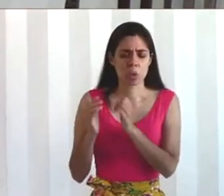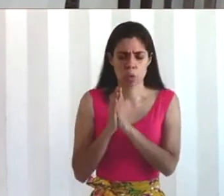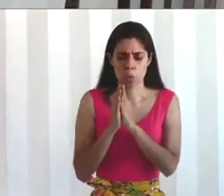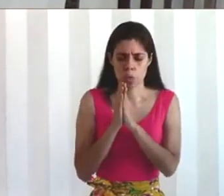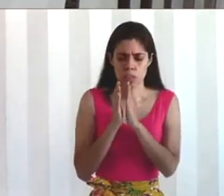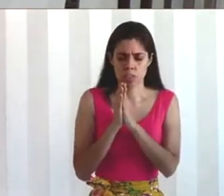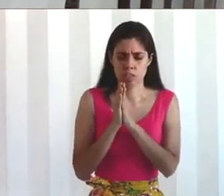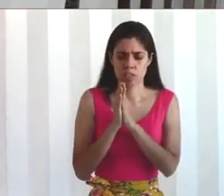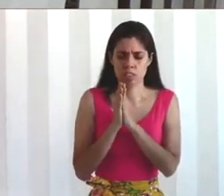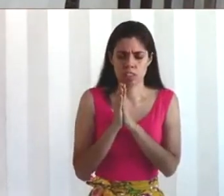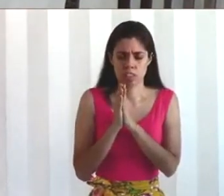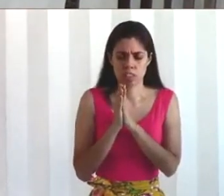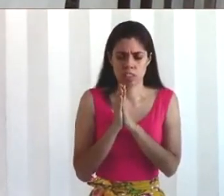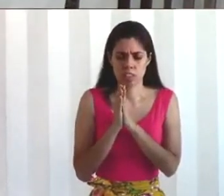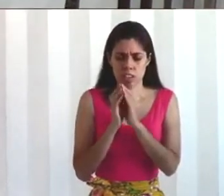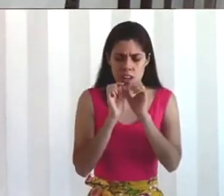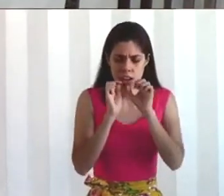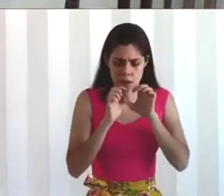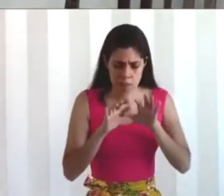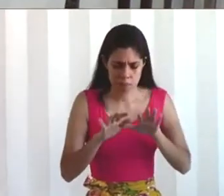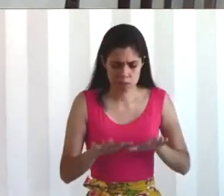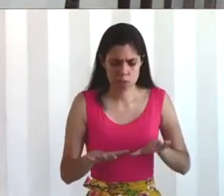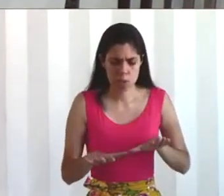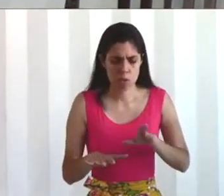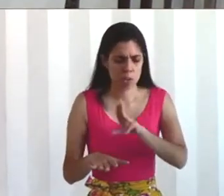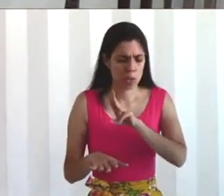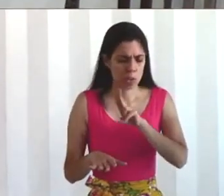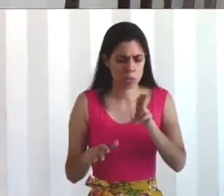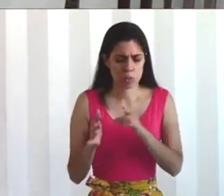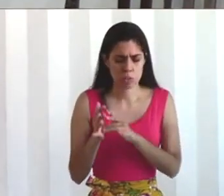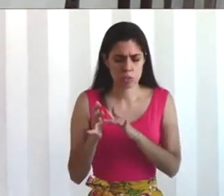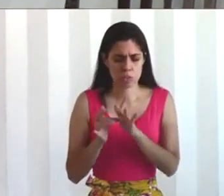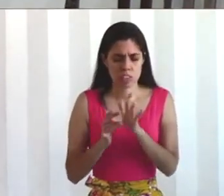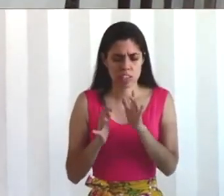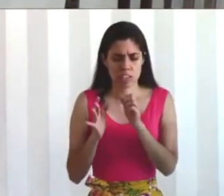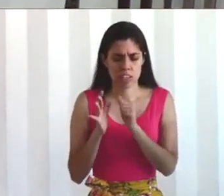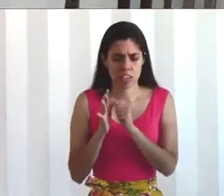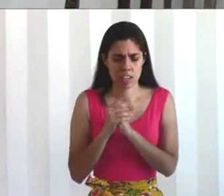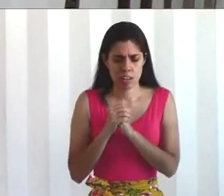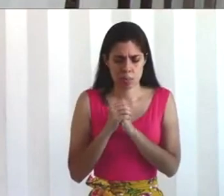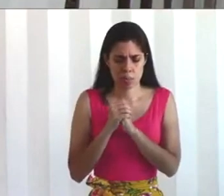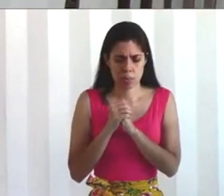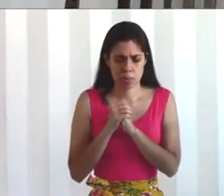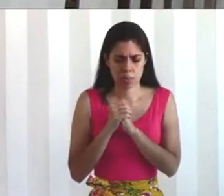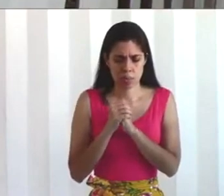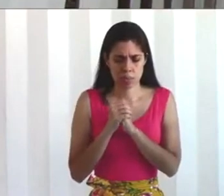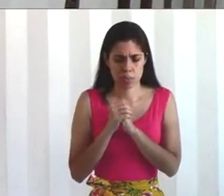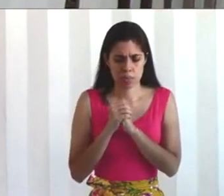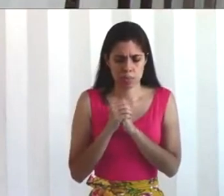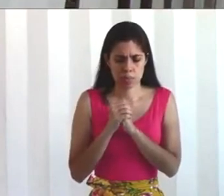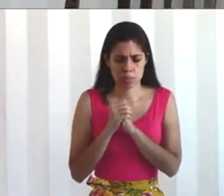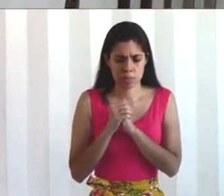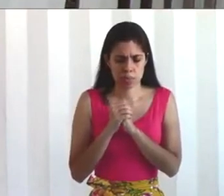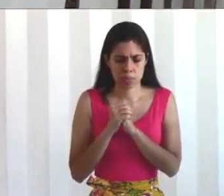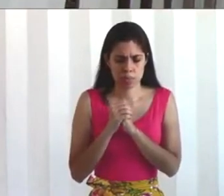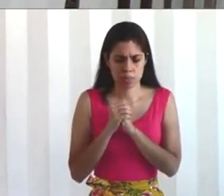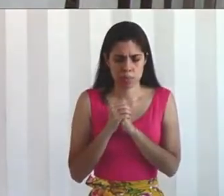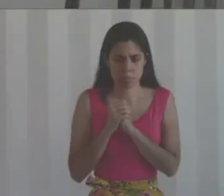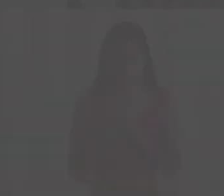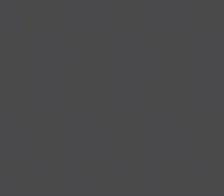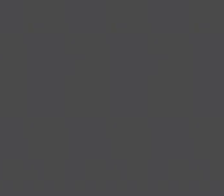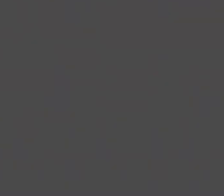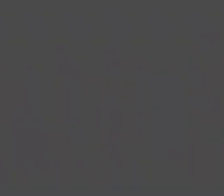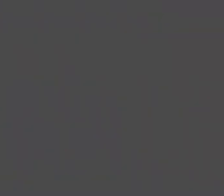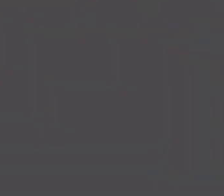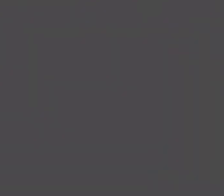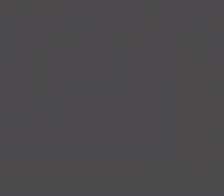oramos nessa manhã. Abençoa-nos, nós Te pedimos, em nome de Jesus, o nosso Senhor. Amém e amém.